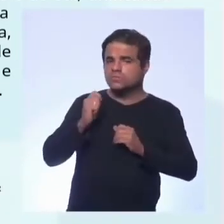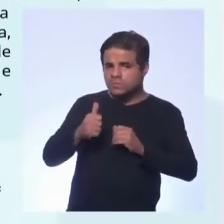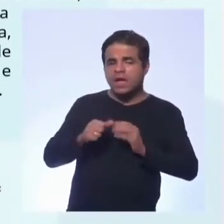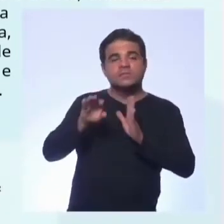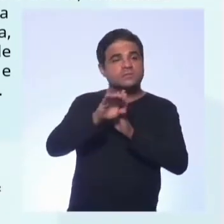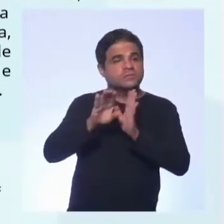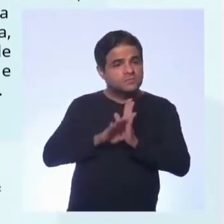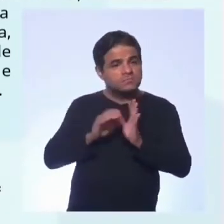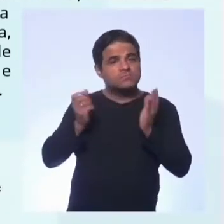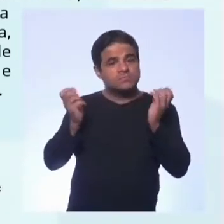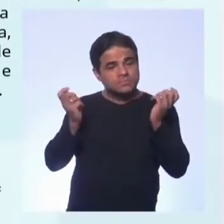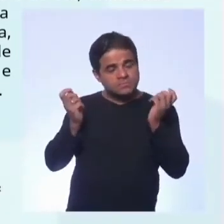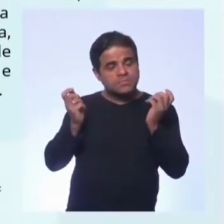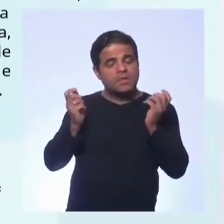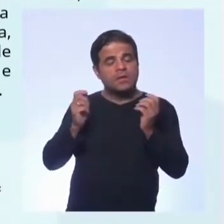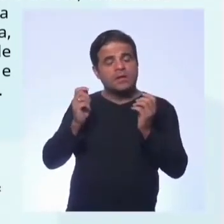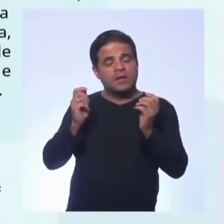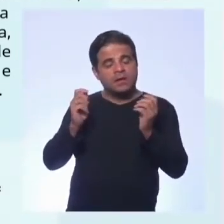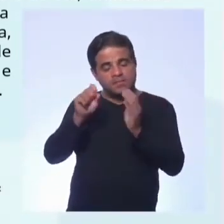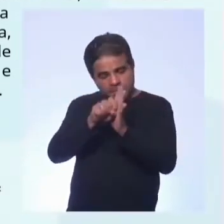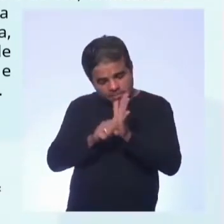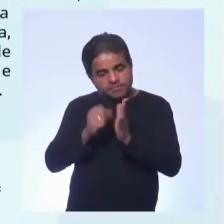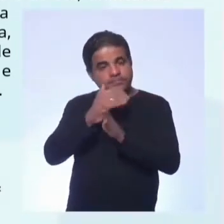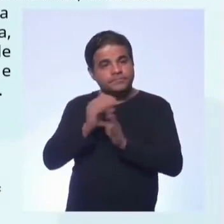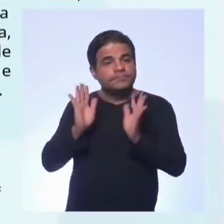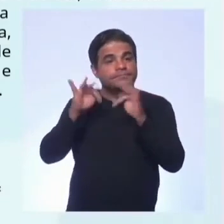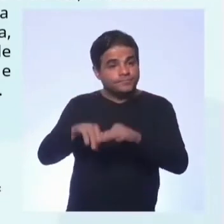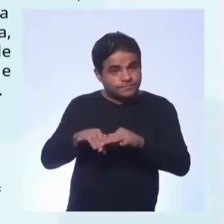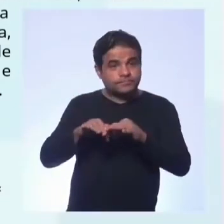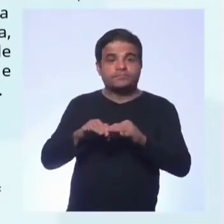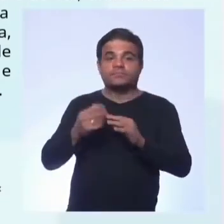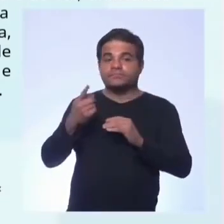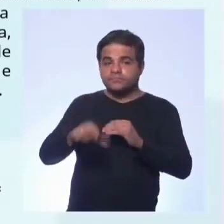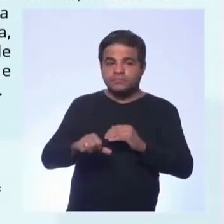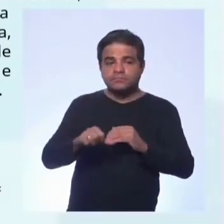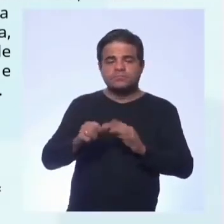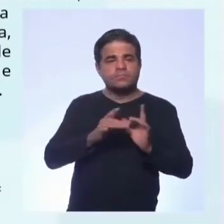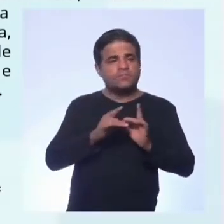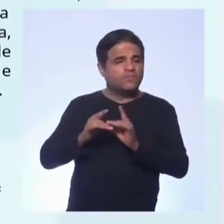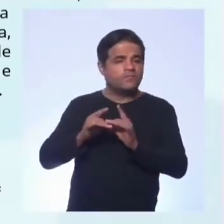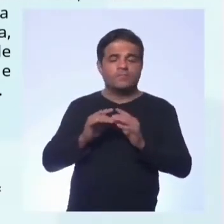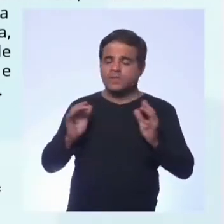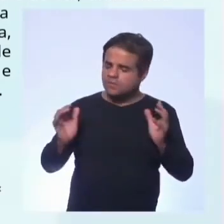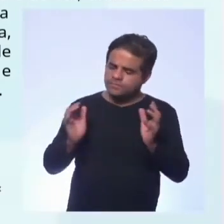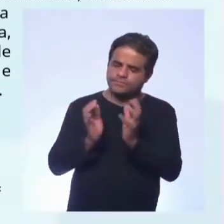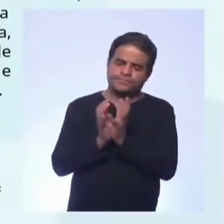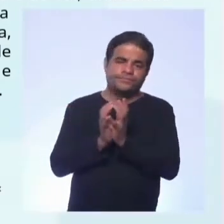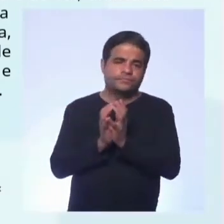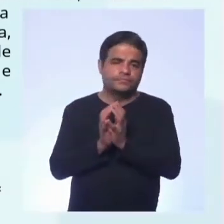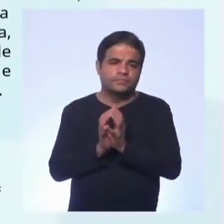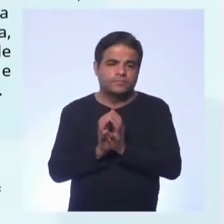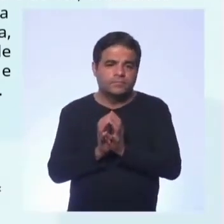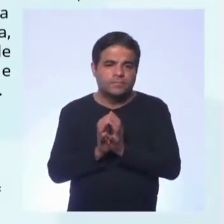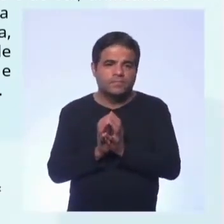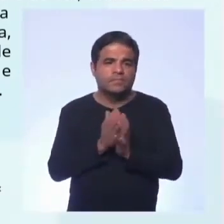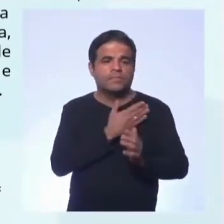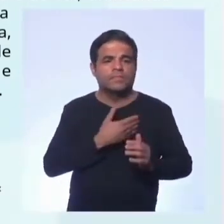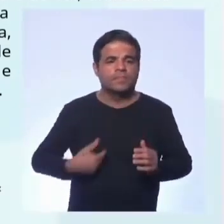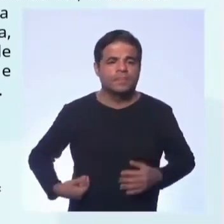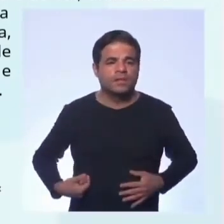século XIX. Né? A União Germânica era um conjunto ali de